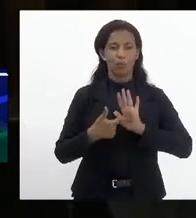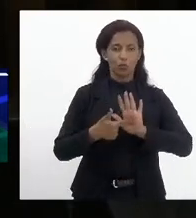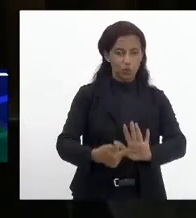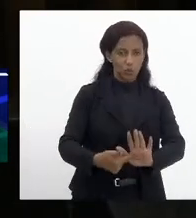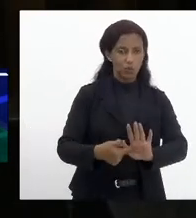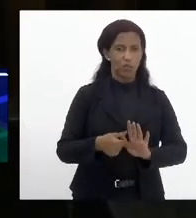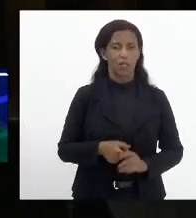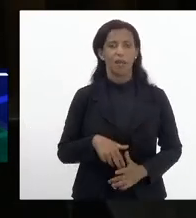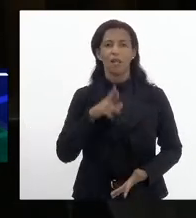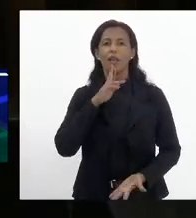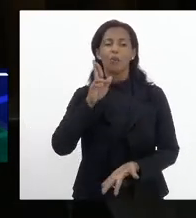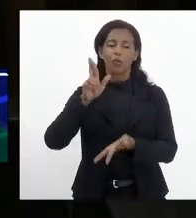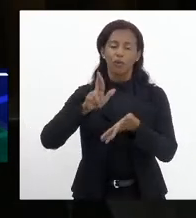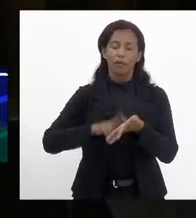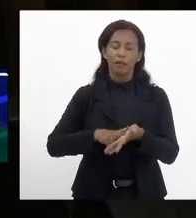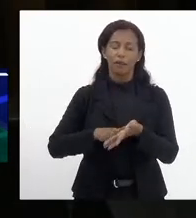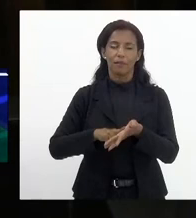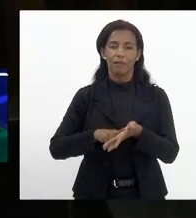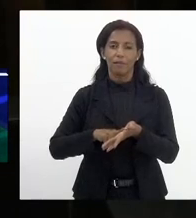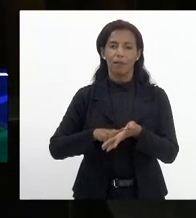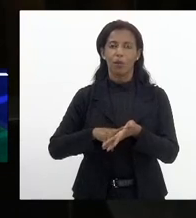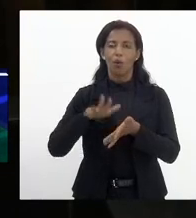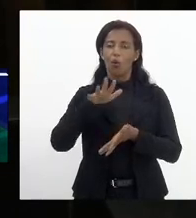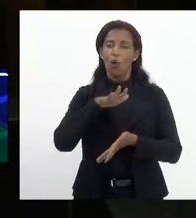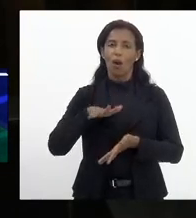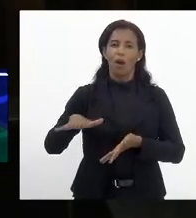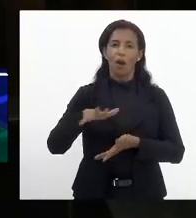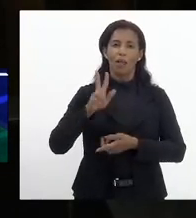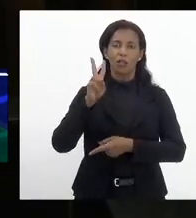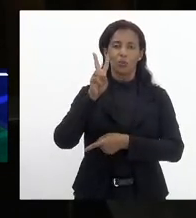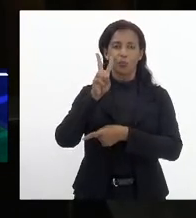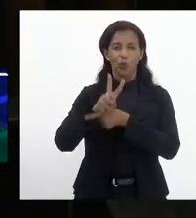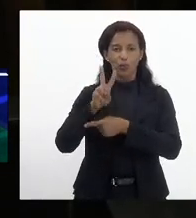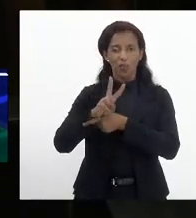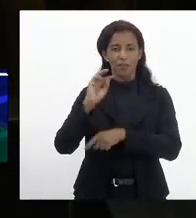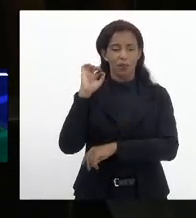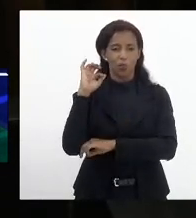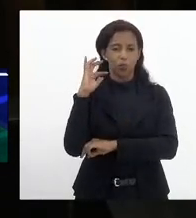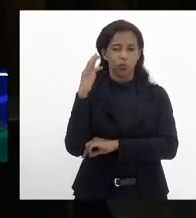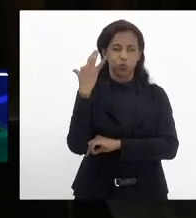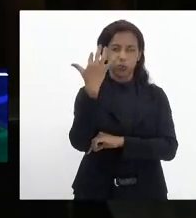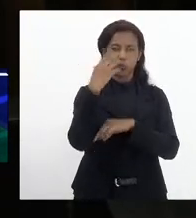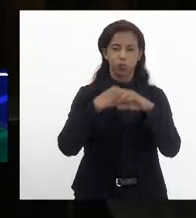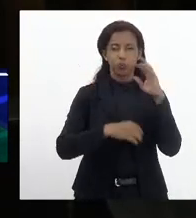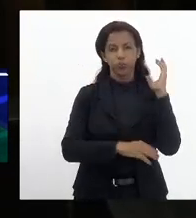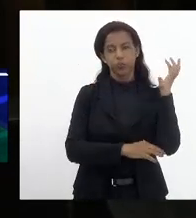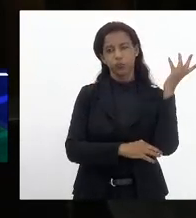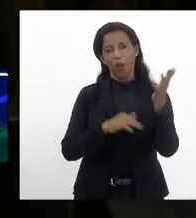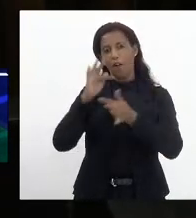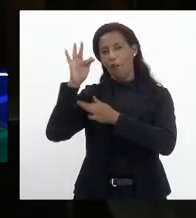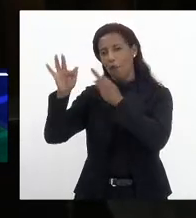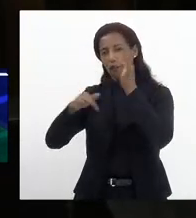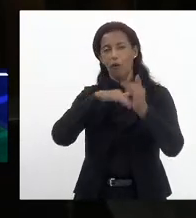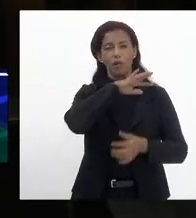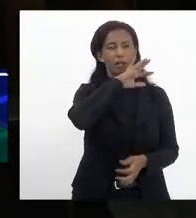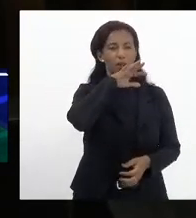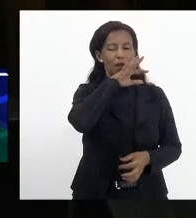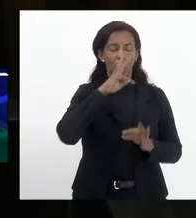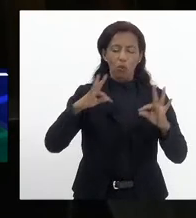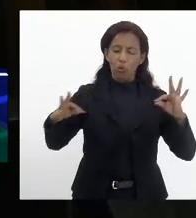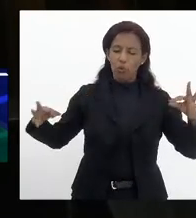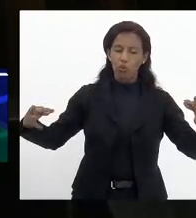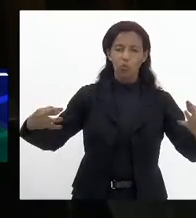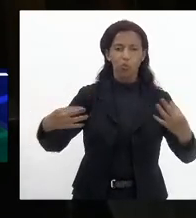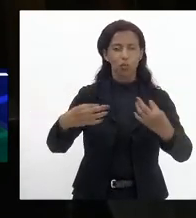de reconhecer como área de proteção ambiental toda essa área contígua à Floresta